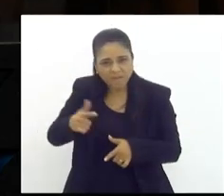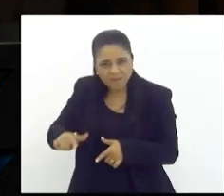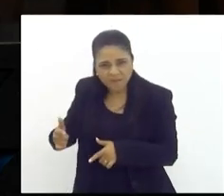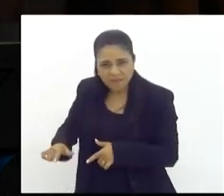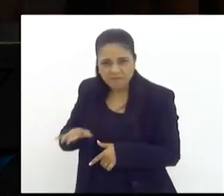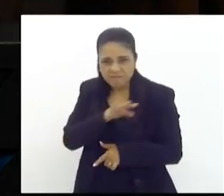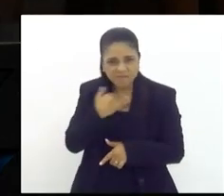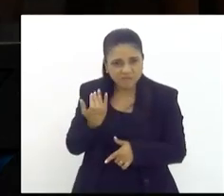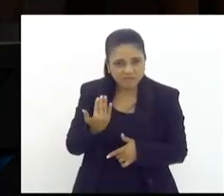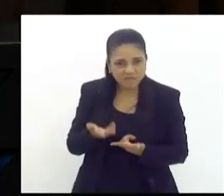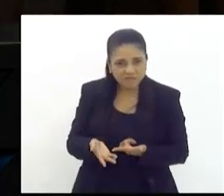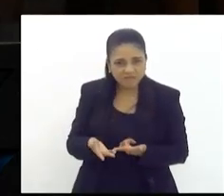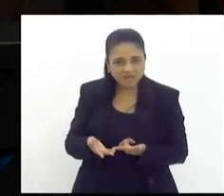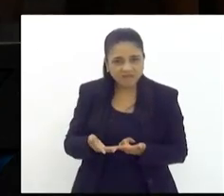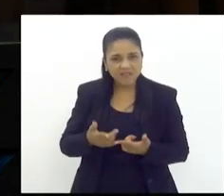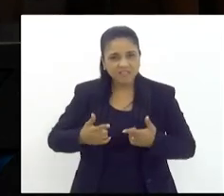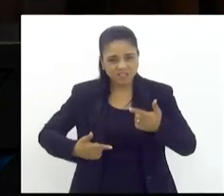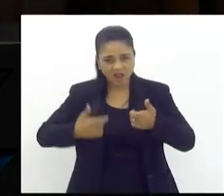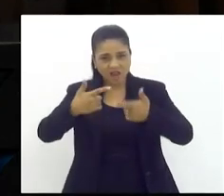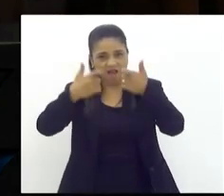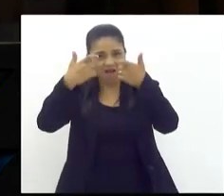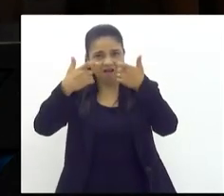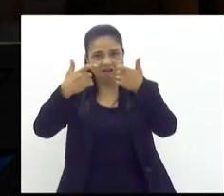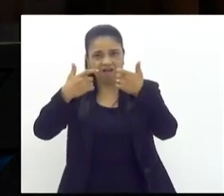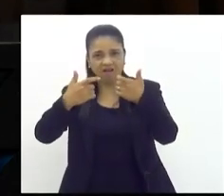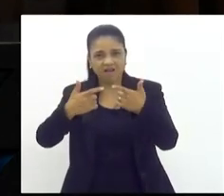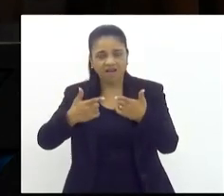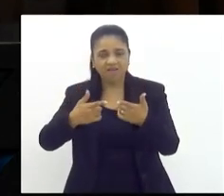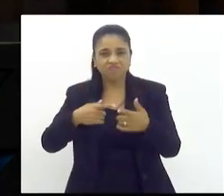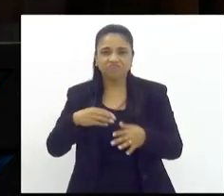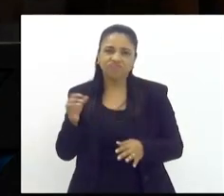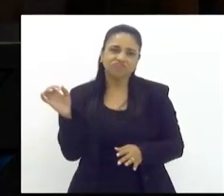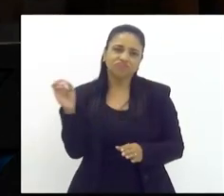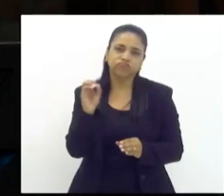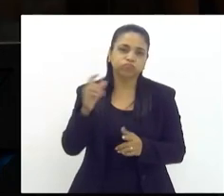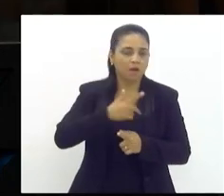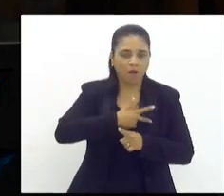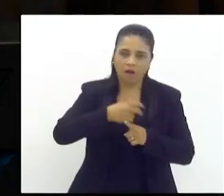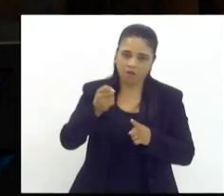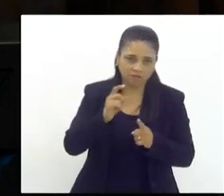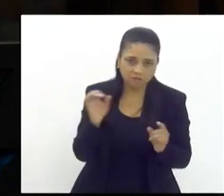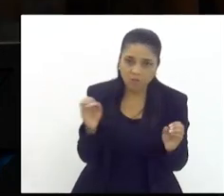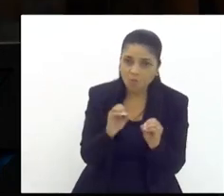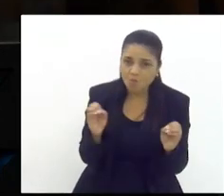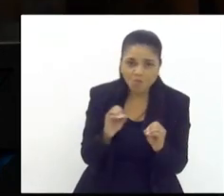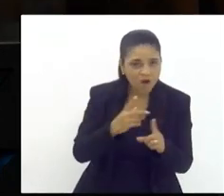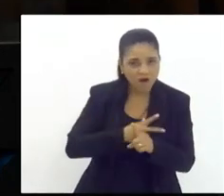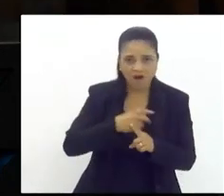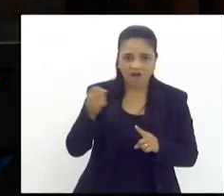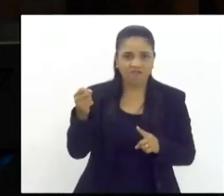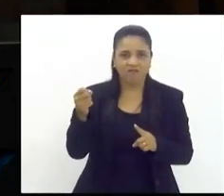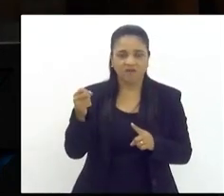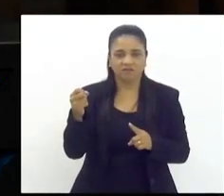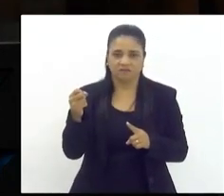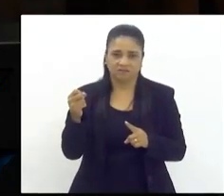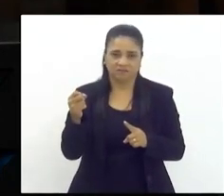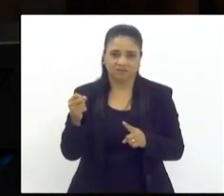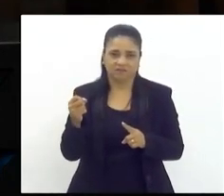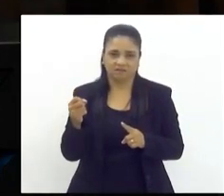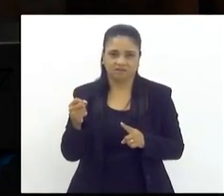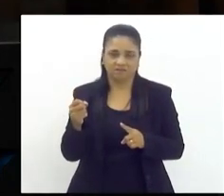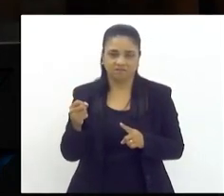lógica de guerra ninguém sai vencedor ninguém sai vencedor